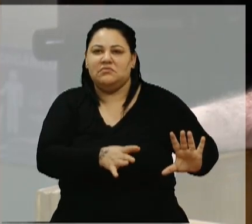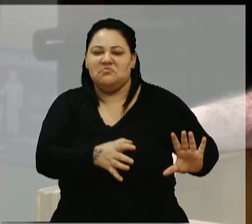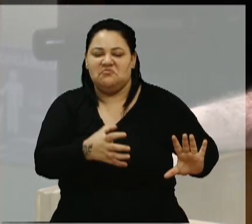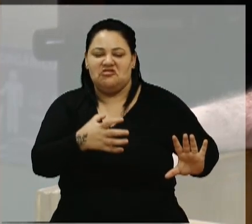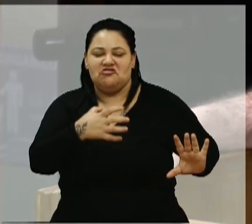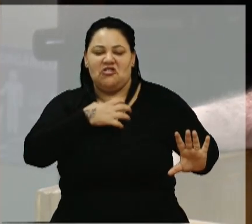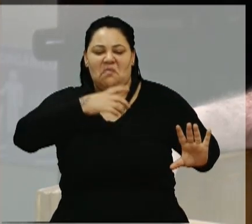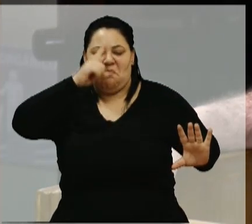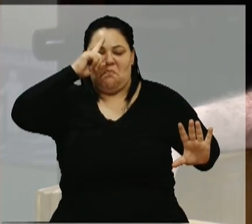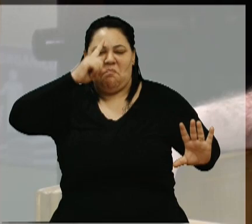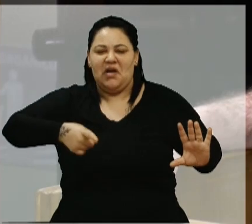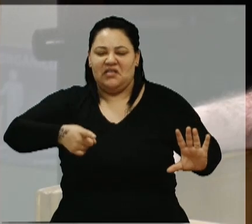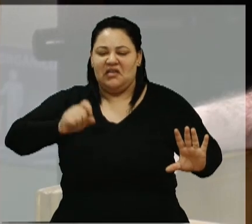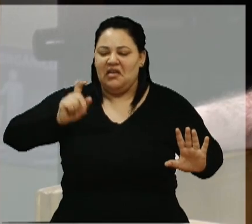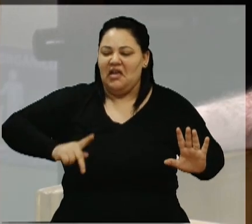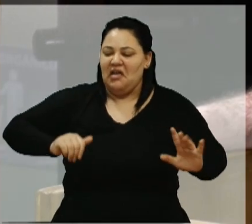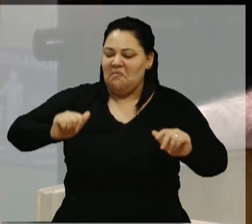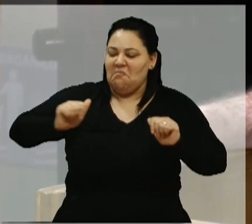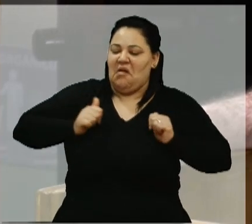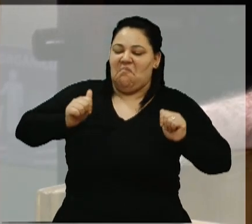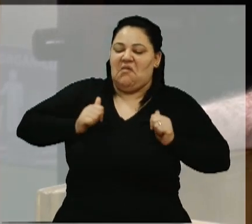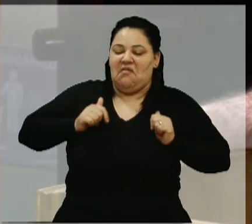aquele que se acha no direito,